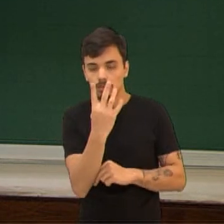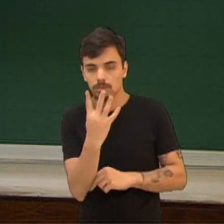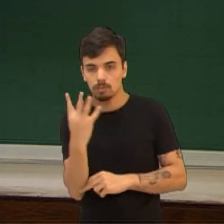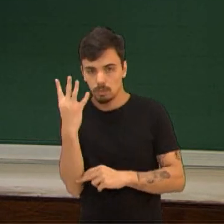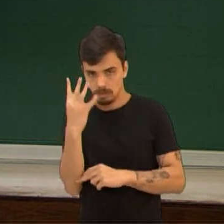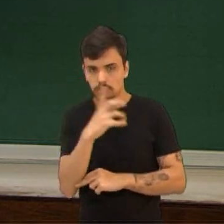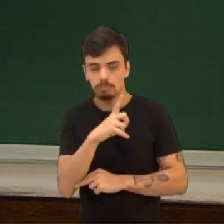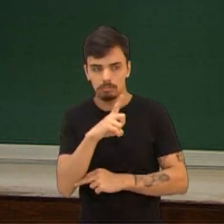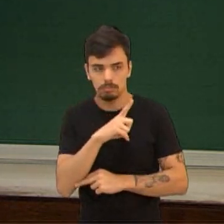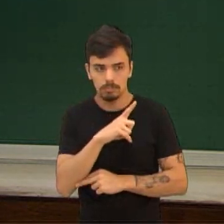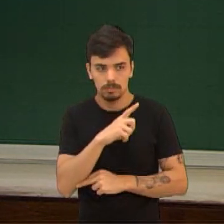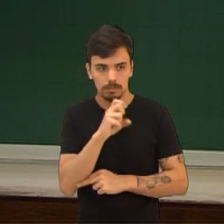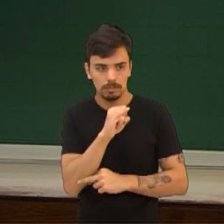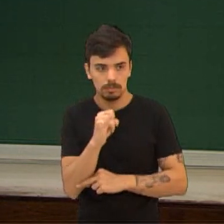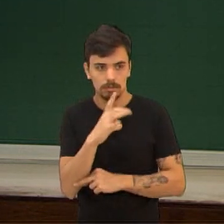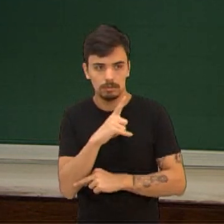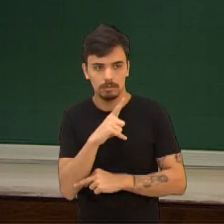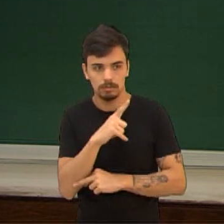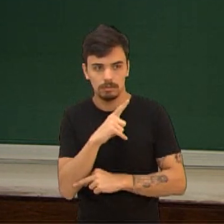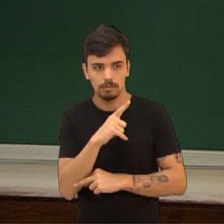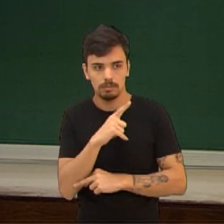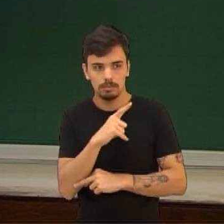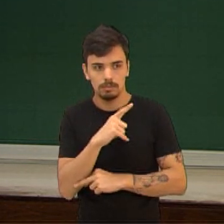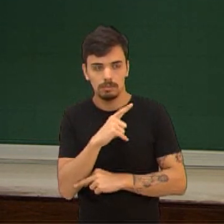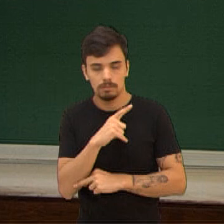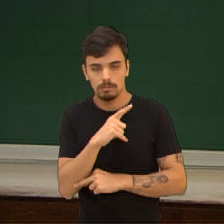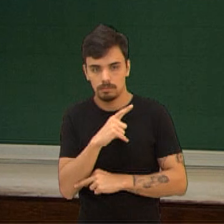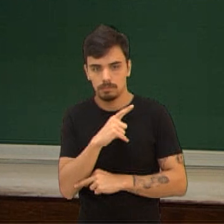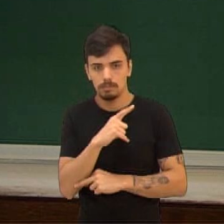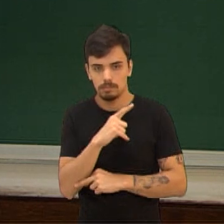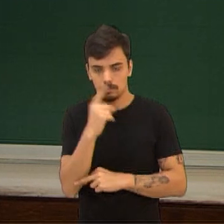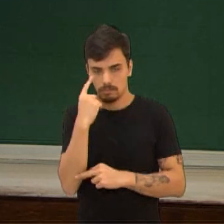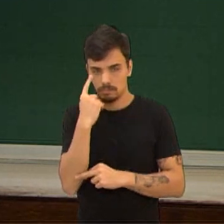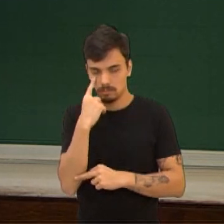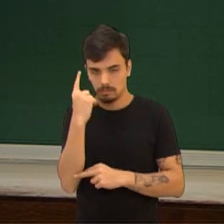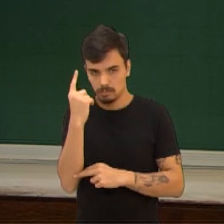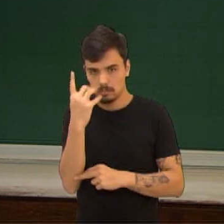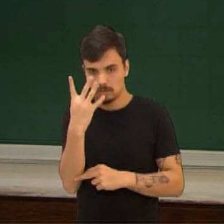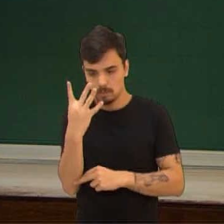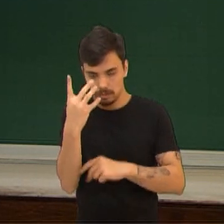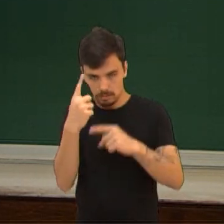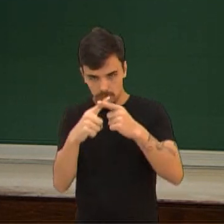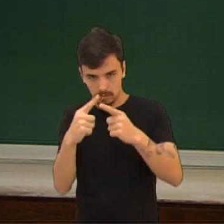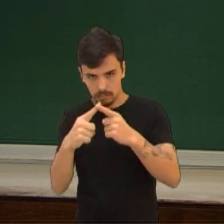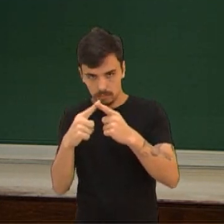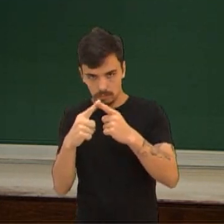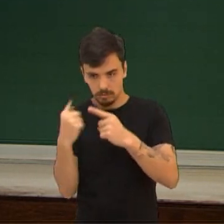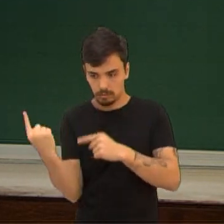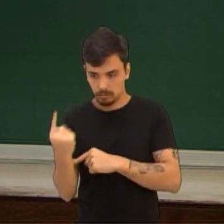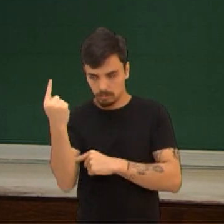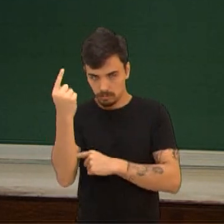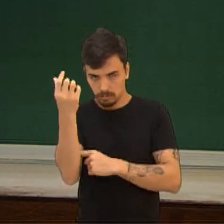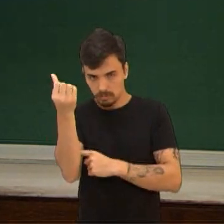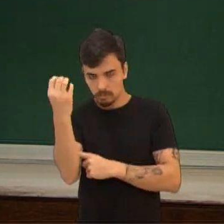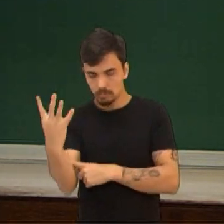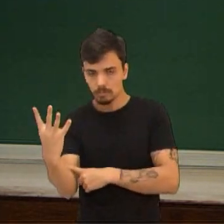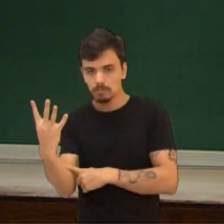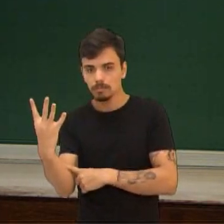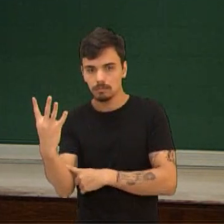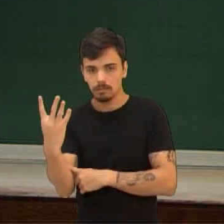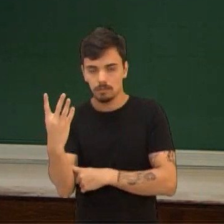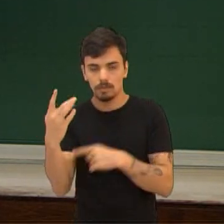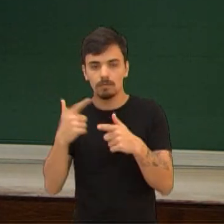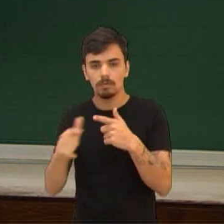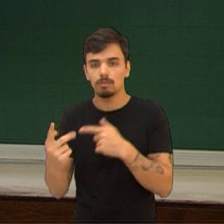fosse para 4, era só multiplicar 4 vezes a altura, que é a base, que é 4, vezes a altura, que é 64, e dividir